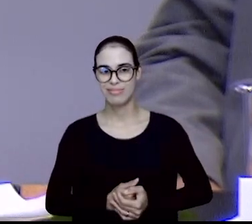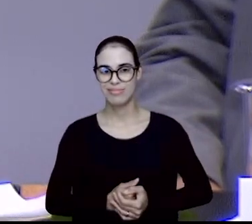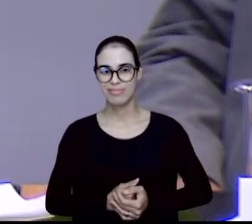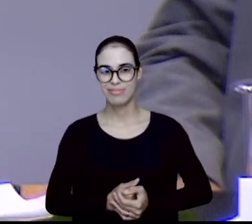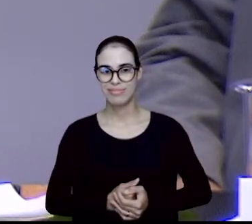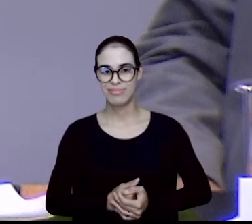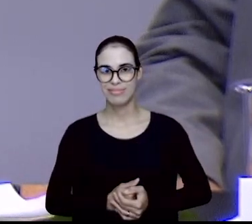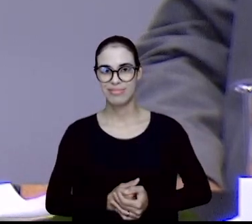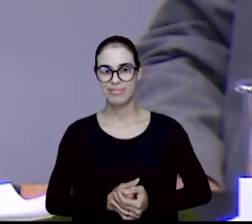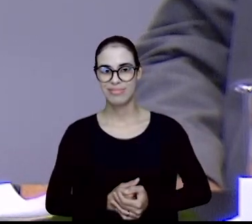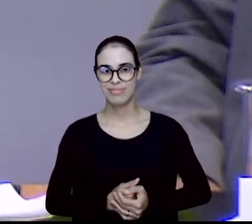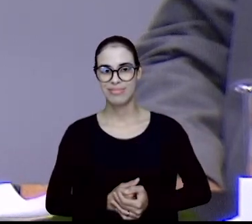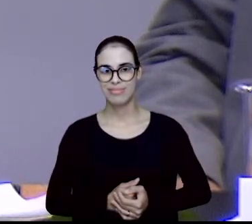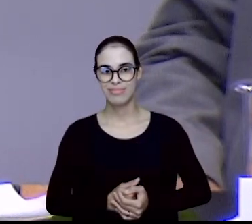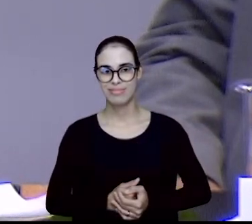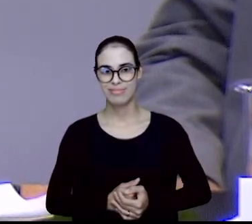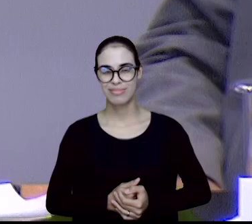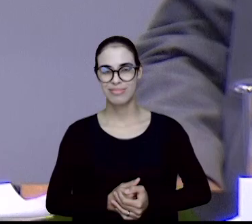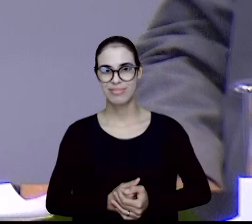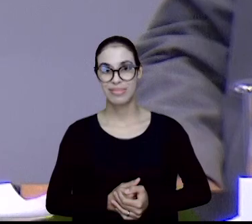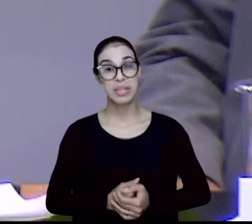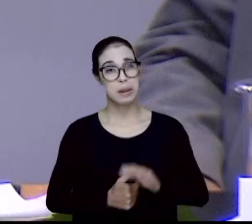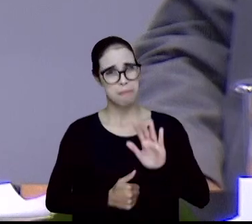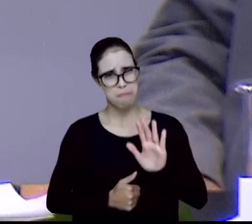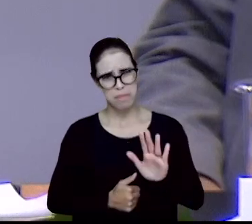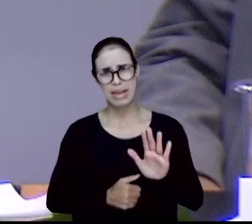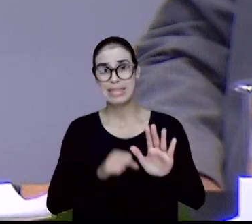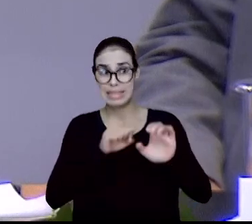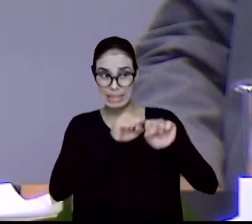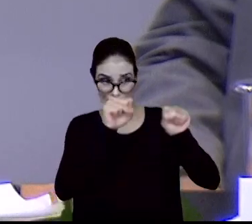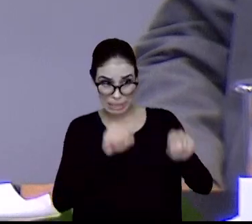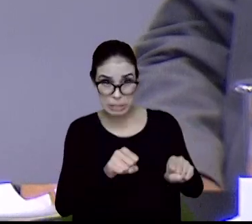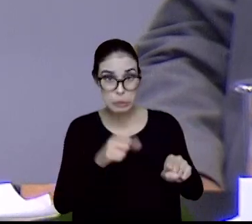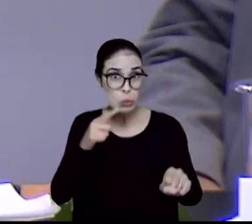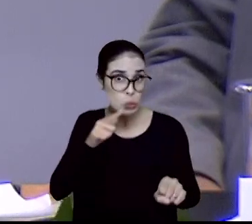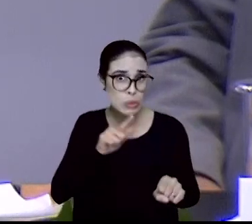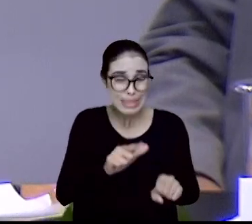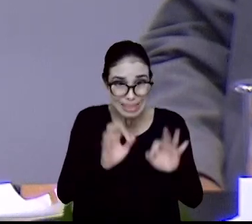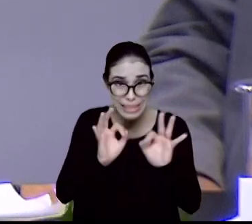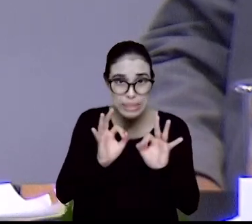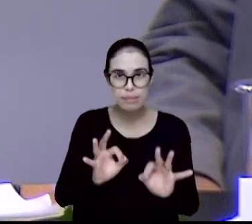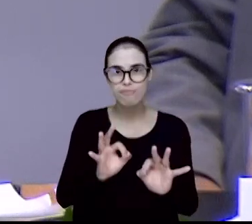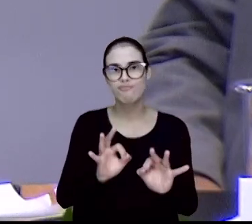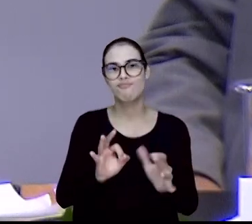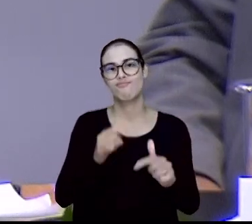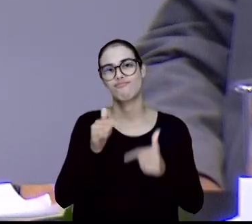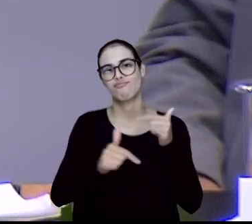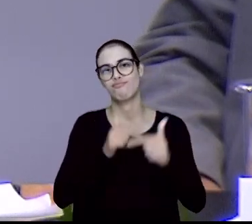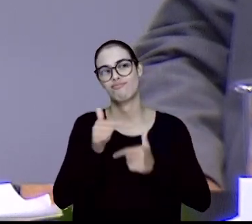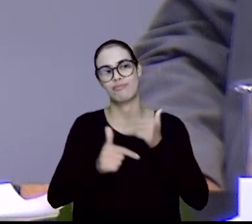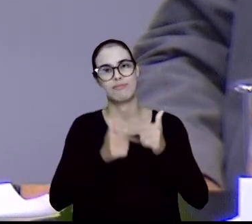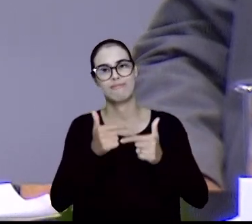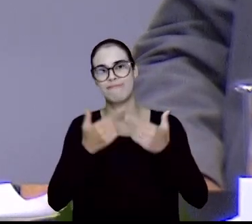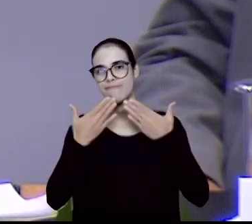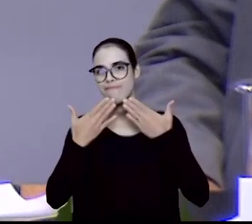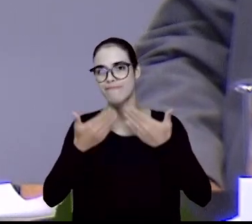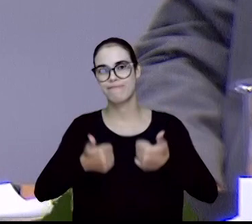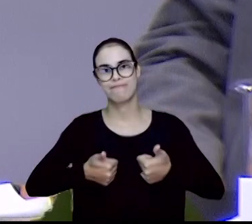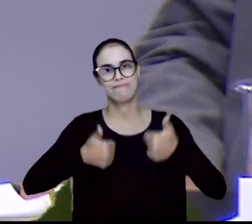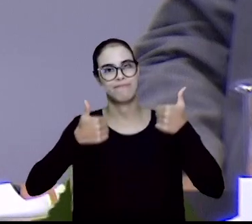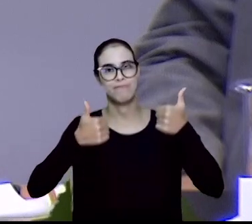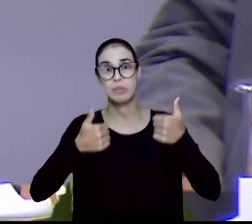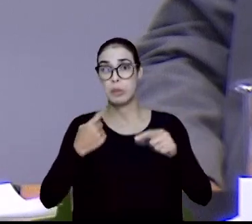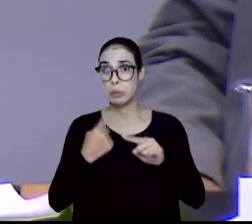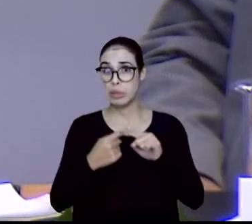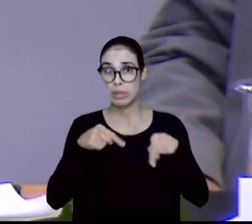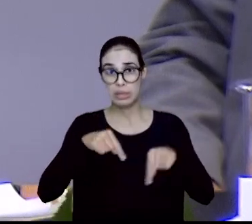causa, mas, evidentemente, vai simplificar imensamente a vida se nós pudermos ter, num país que tem um